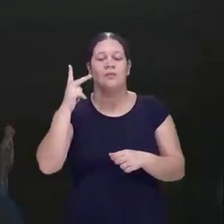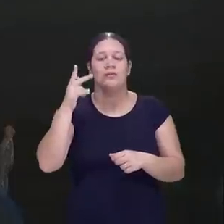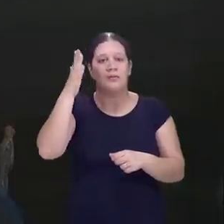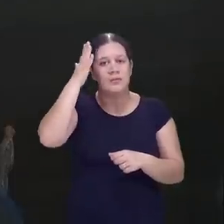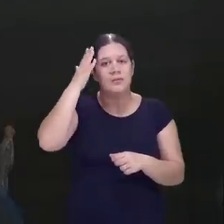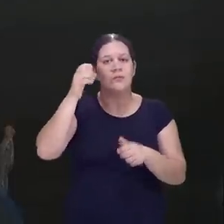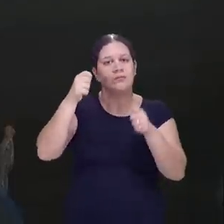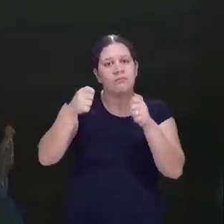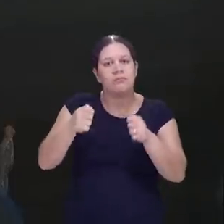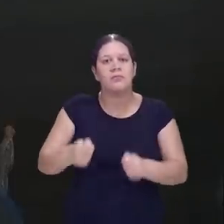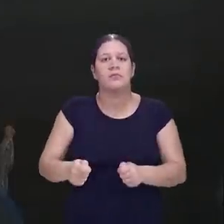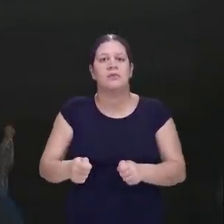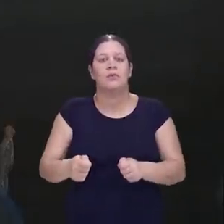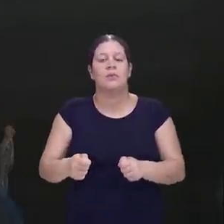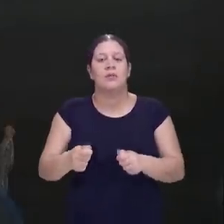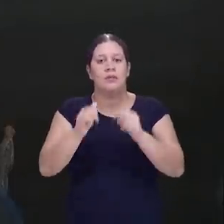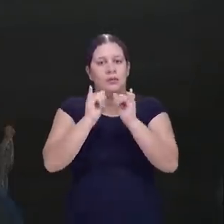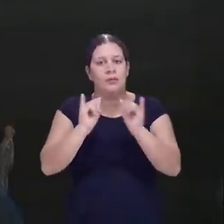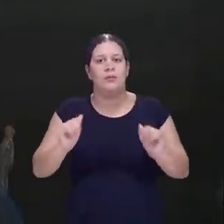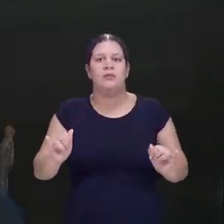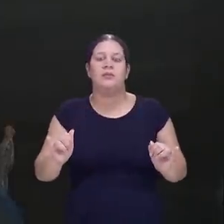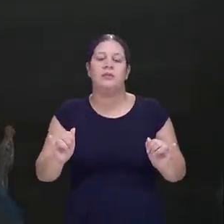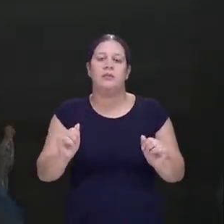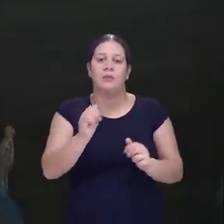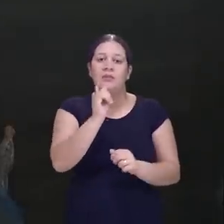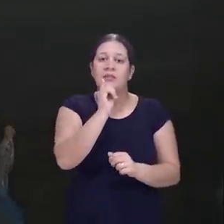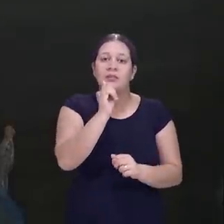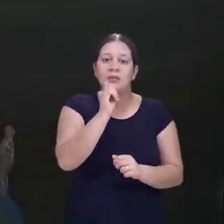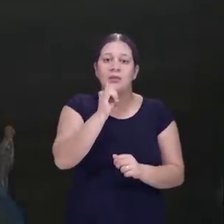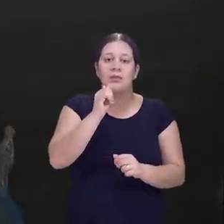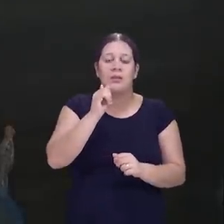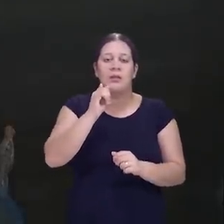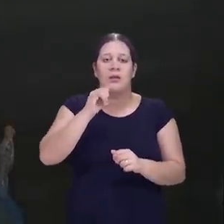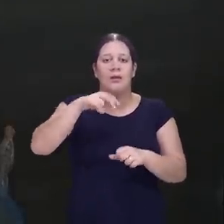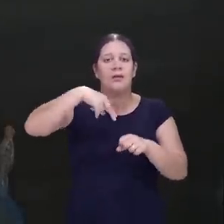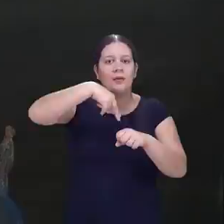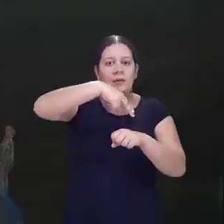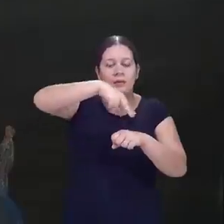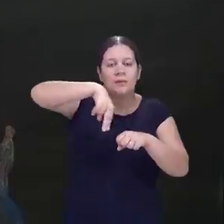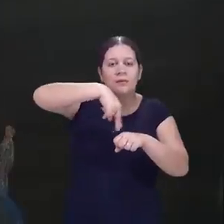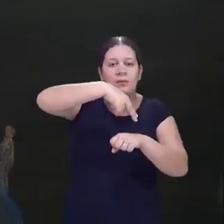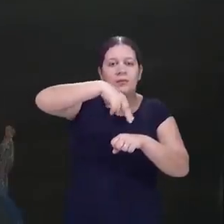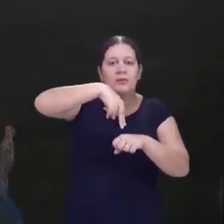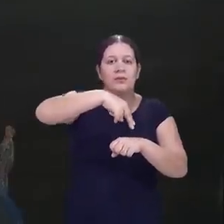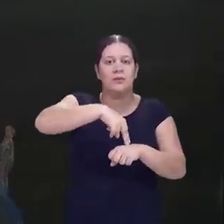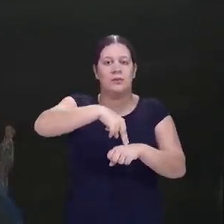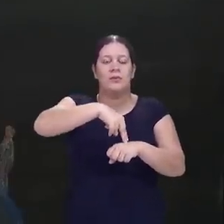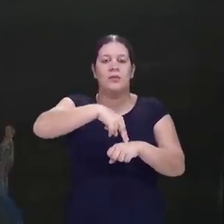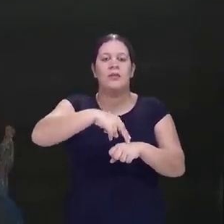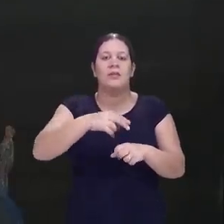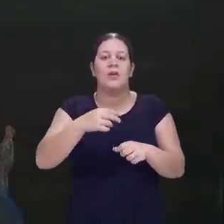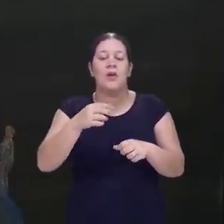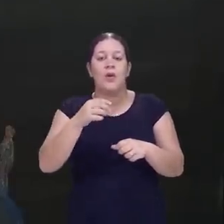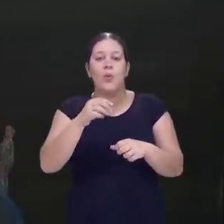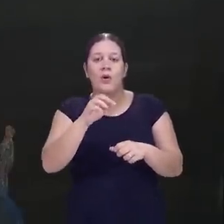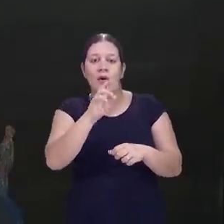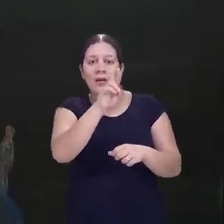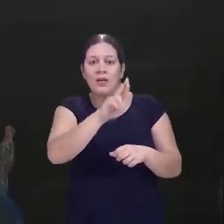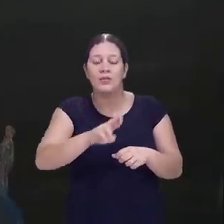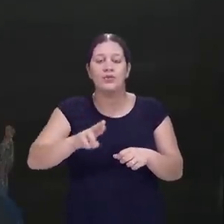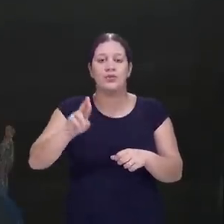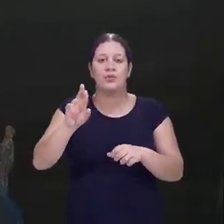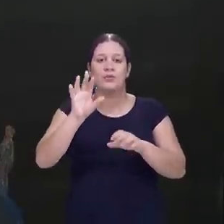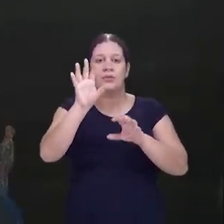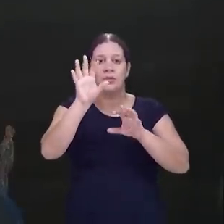se autodetermina, faz uma autodeclaração. Por exemplo, a nação curda. O Kurdistão é